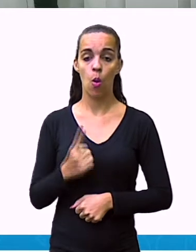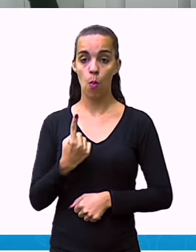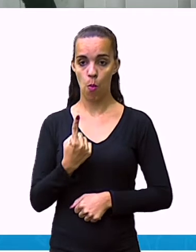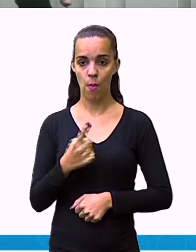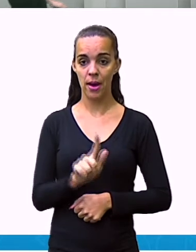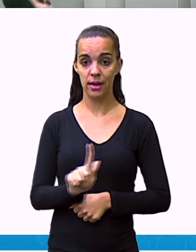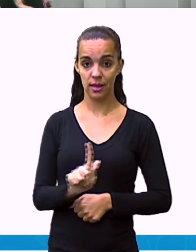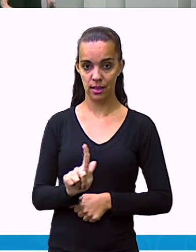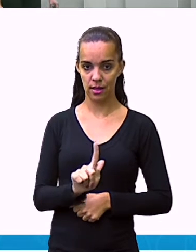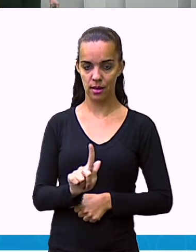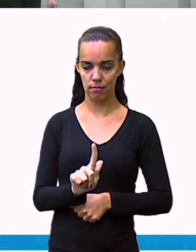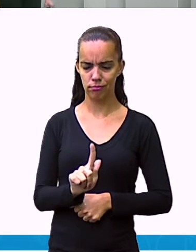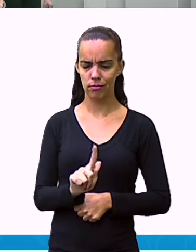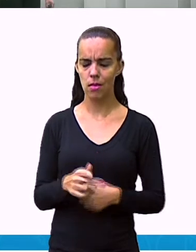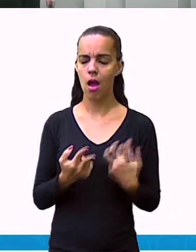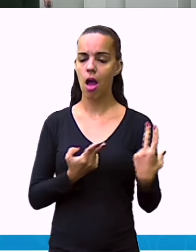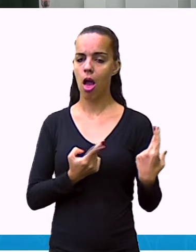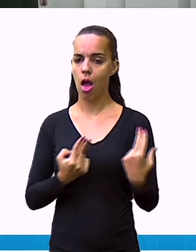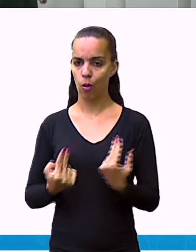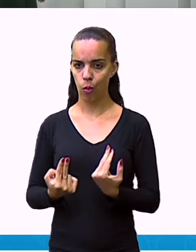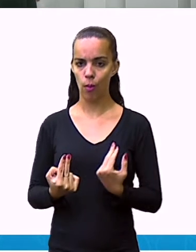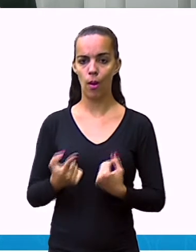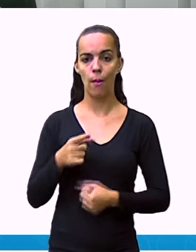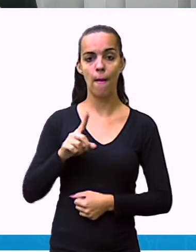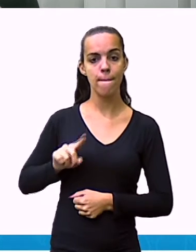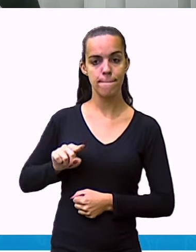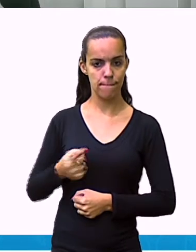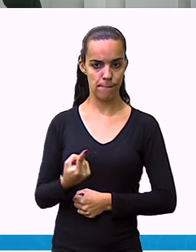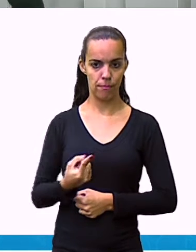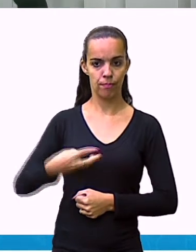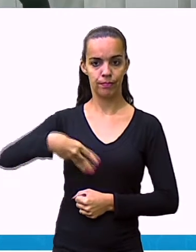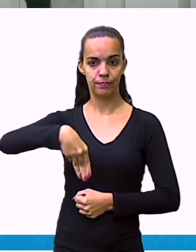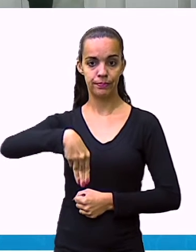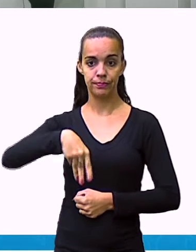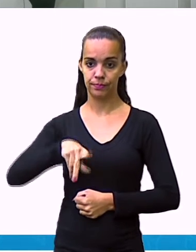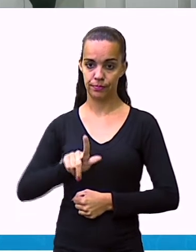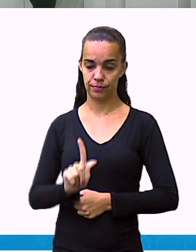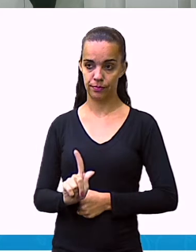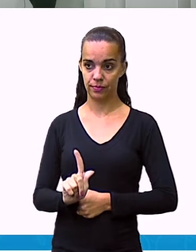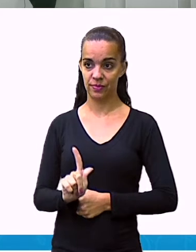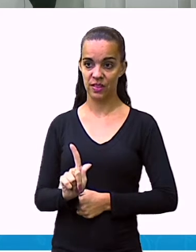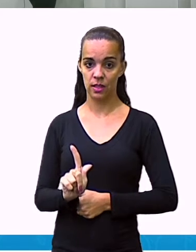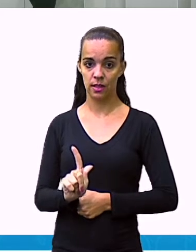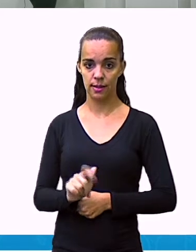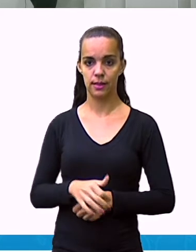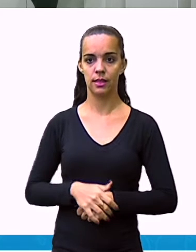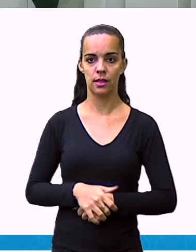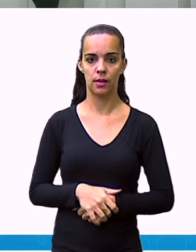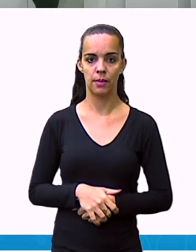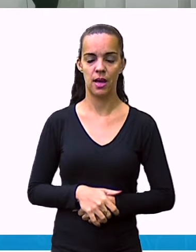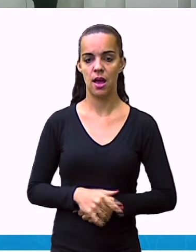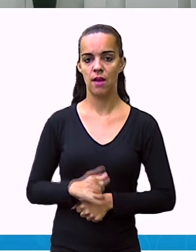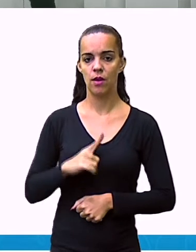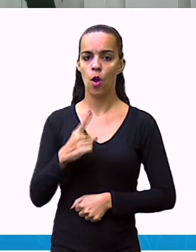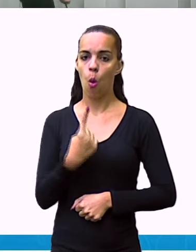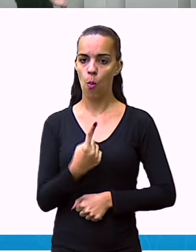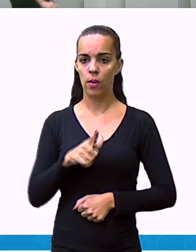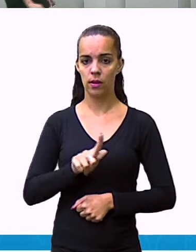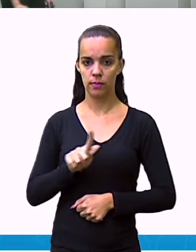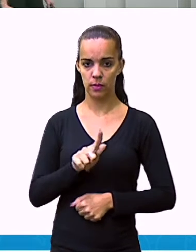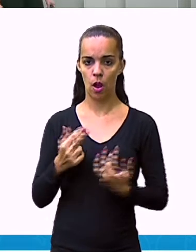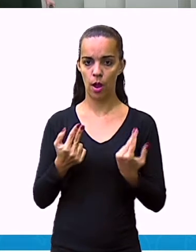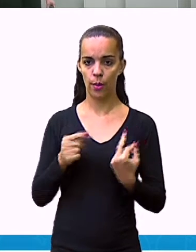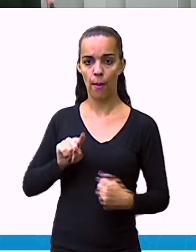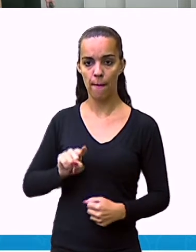um grama equivale a 1000mg Então nós vamos abreviar aqui dessa seguinte forma um